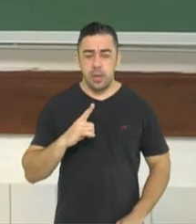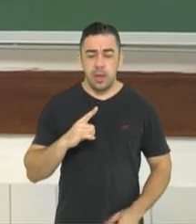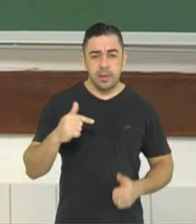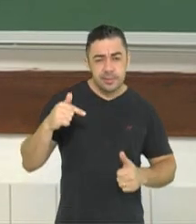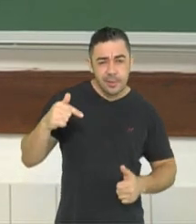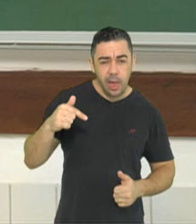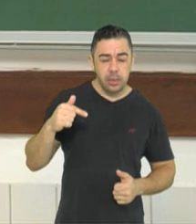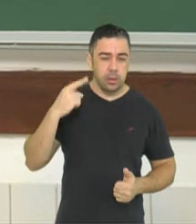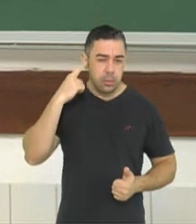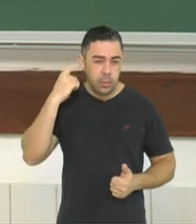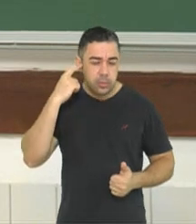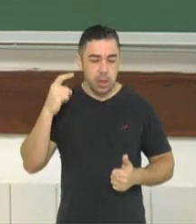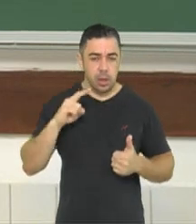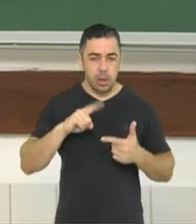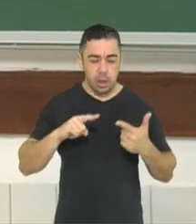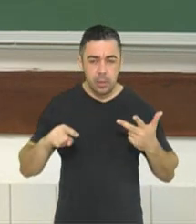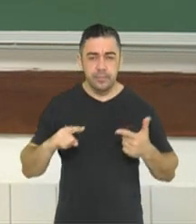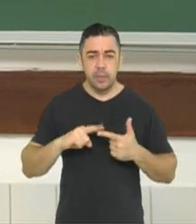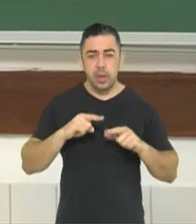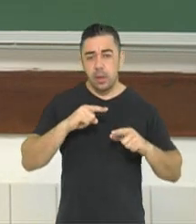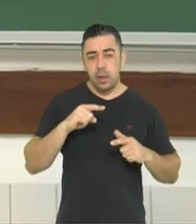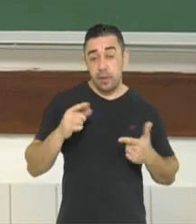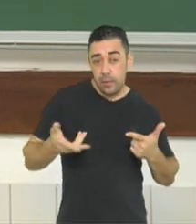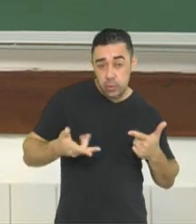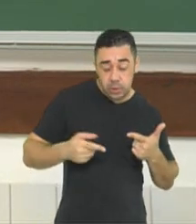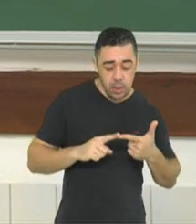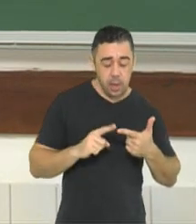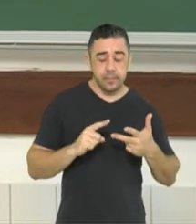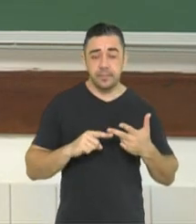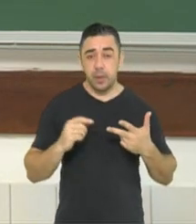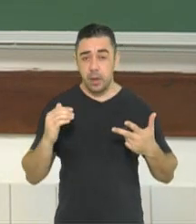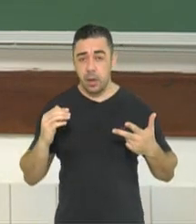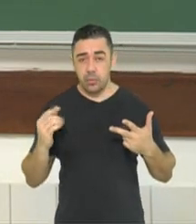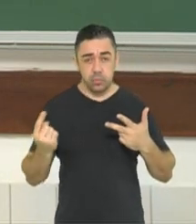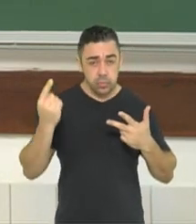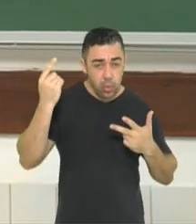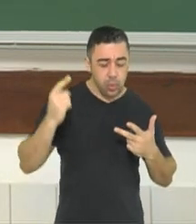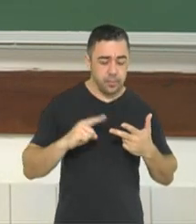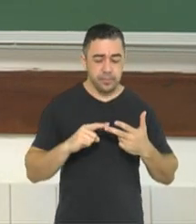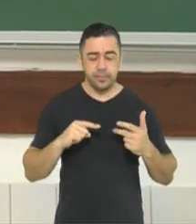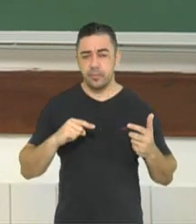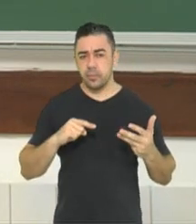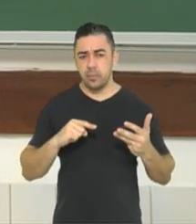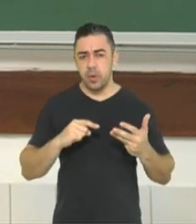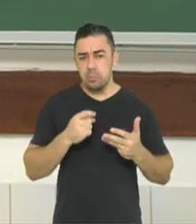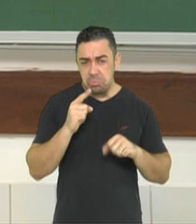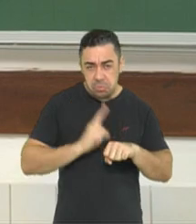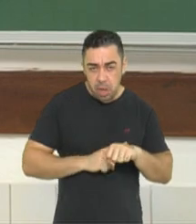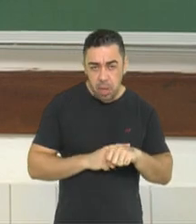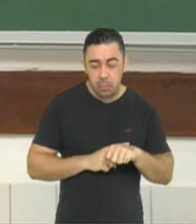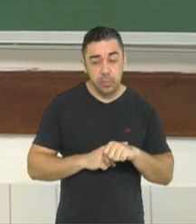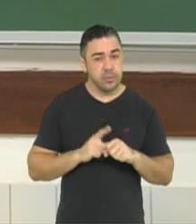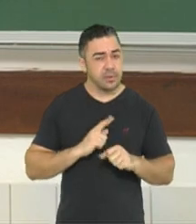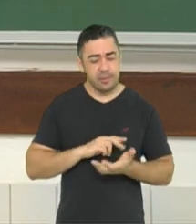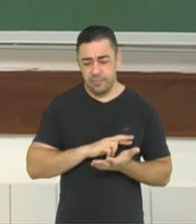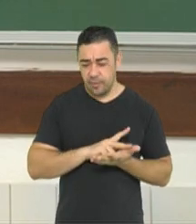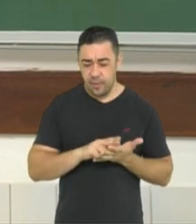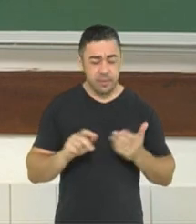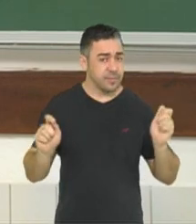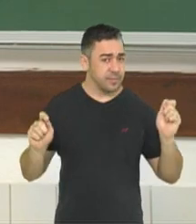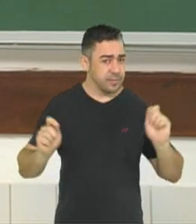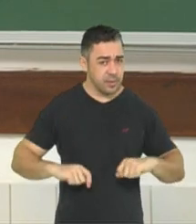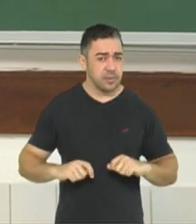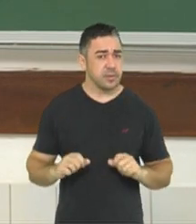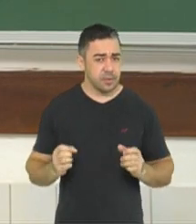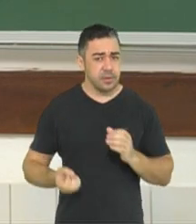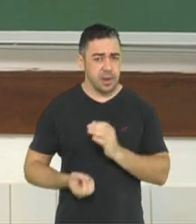a velocidade, né, a altura, a duração. Então a música ela tem infinitas